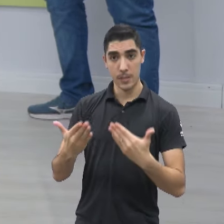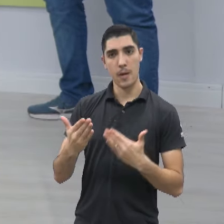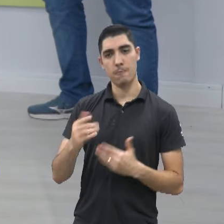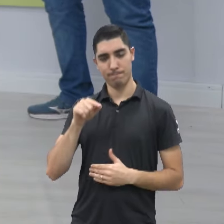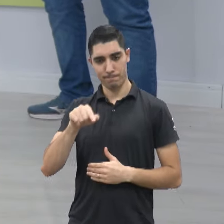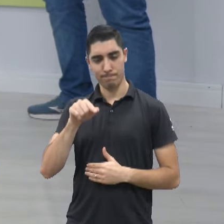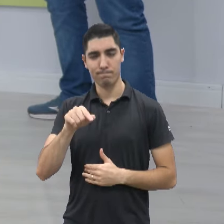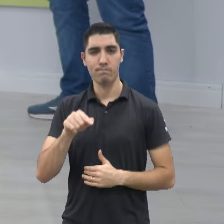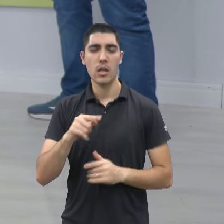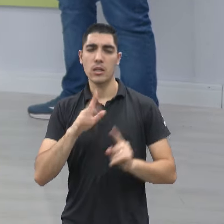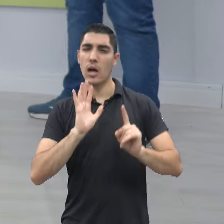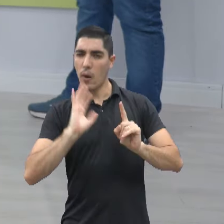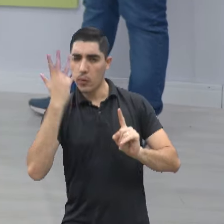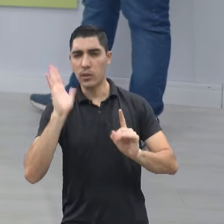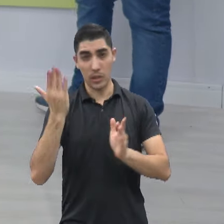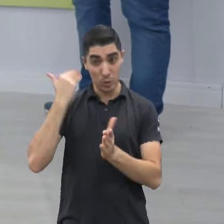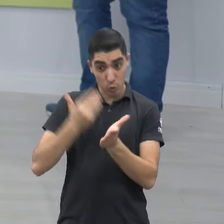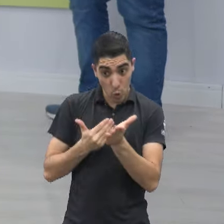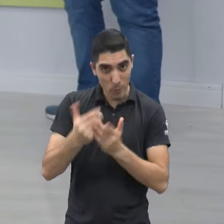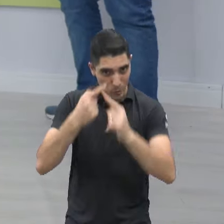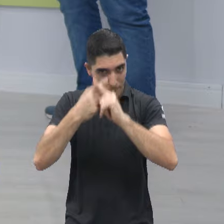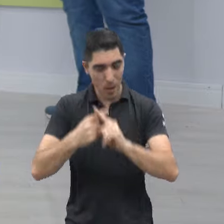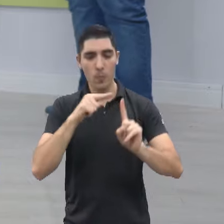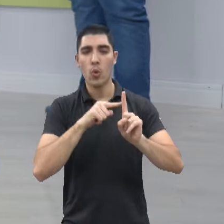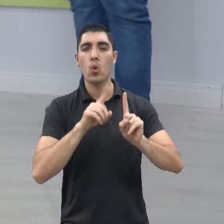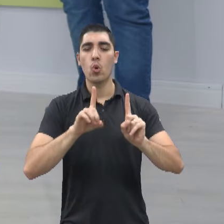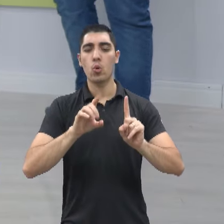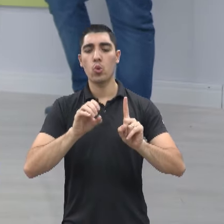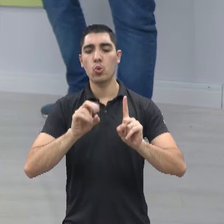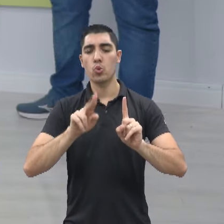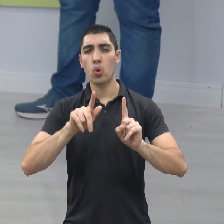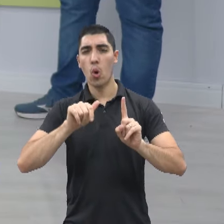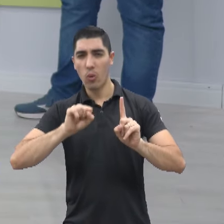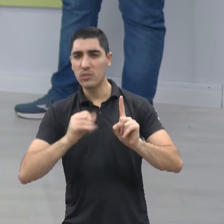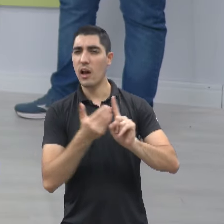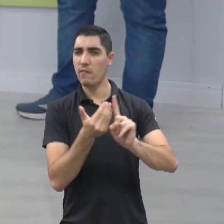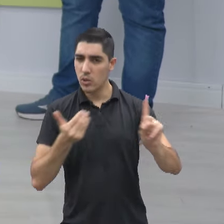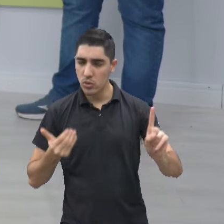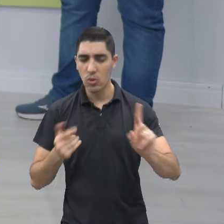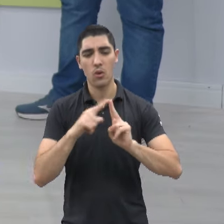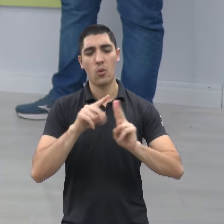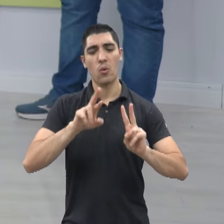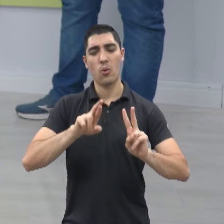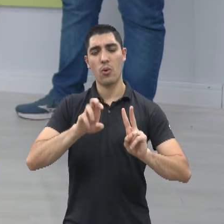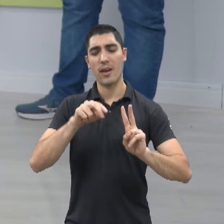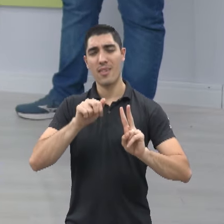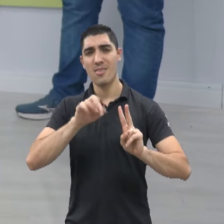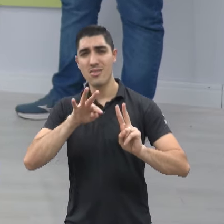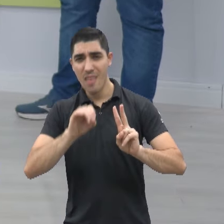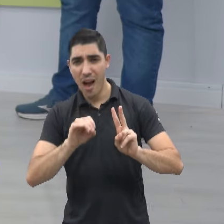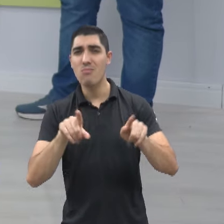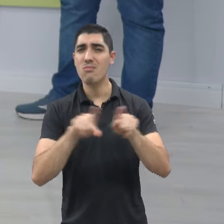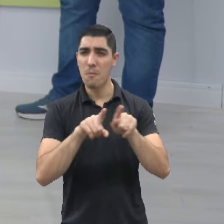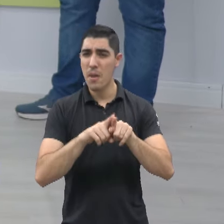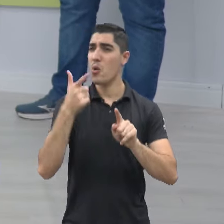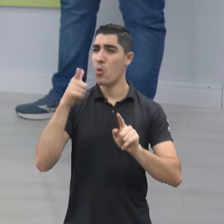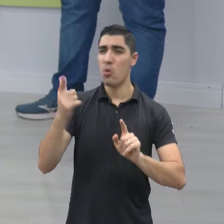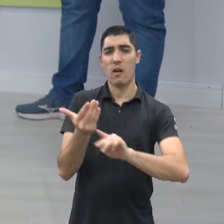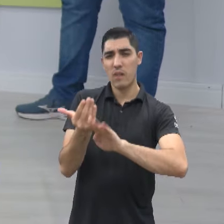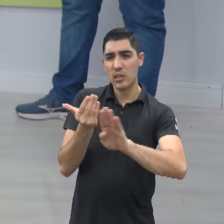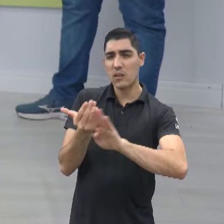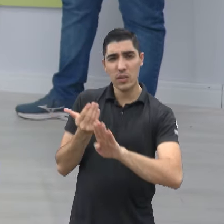do Douglas e do Leal ficaram bastante tempo fora, o Renato Vido jogou fora do país e veio no início da competição, então até ele se